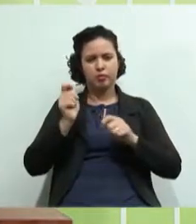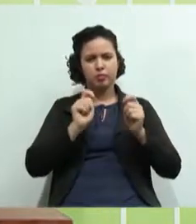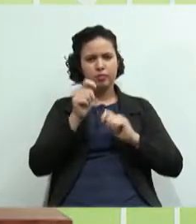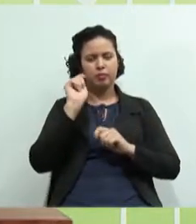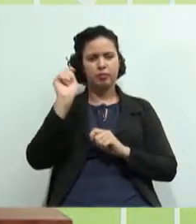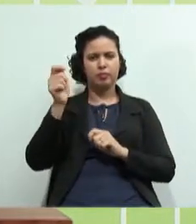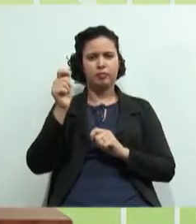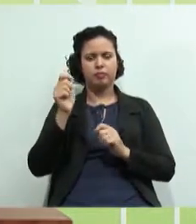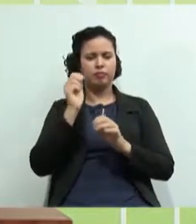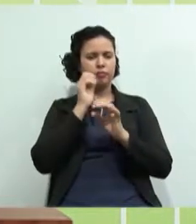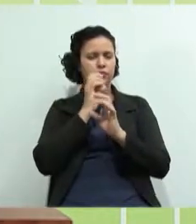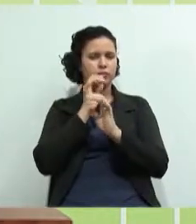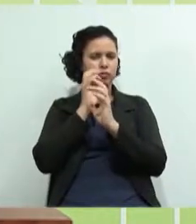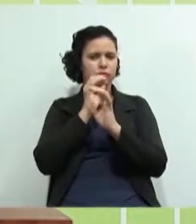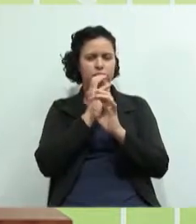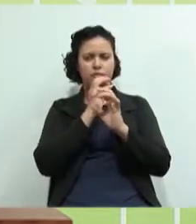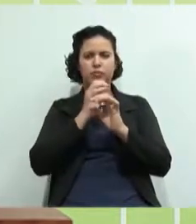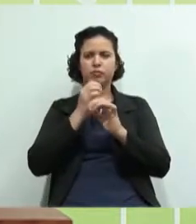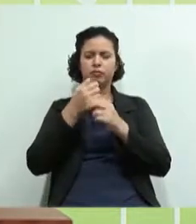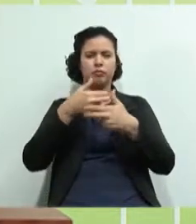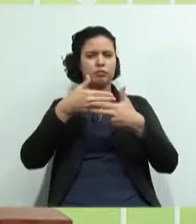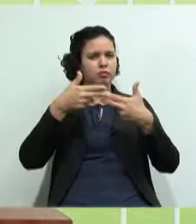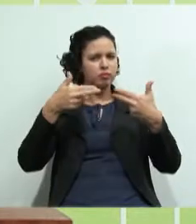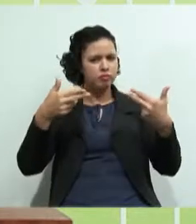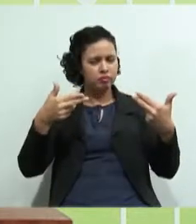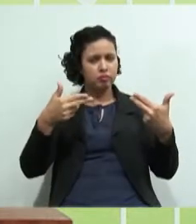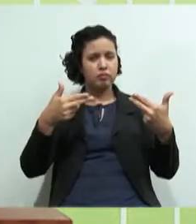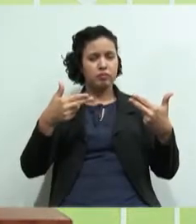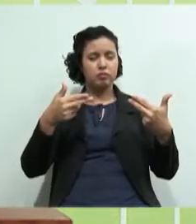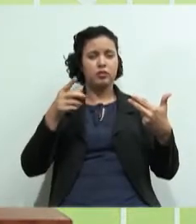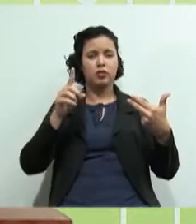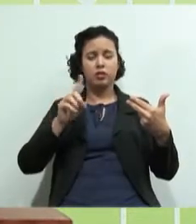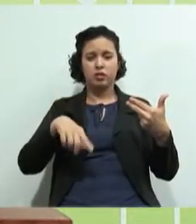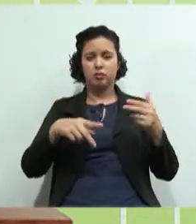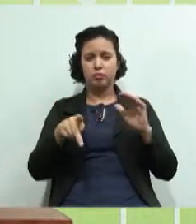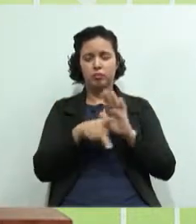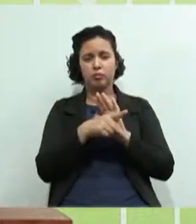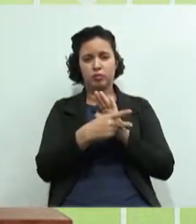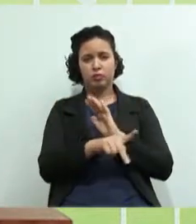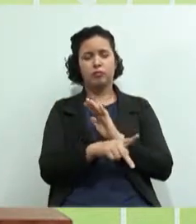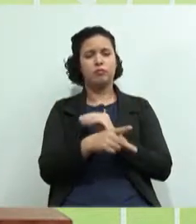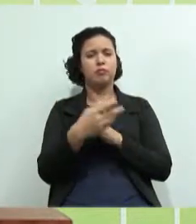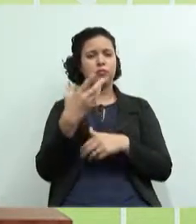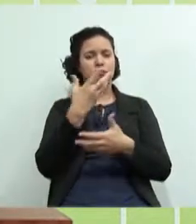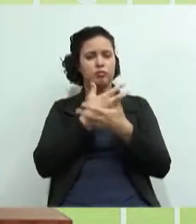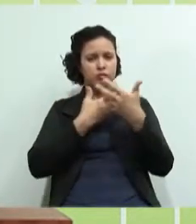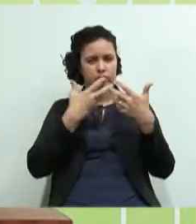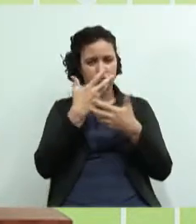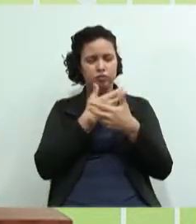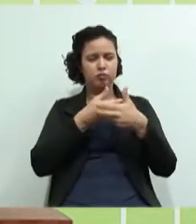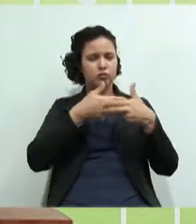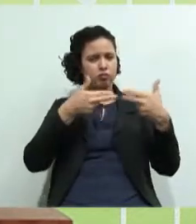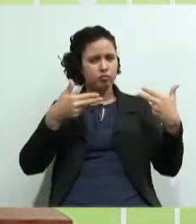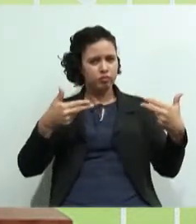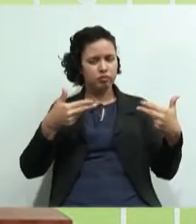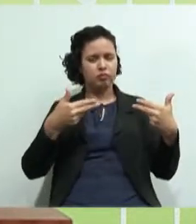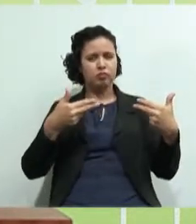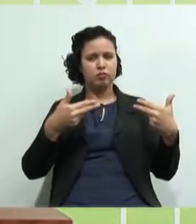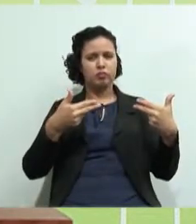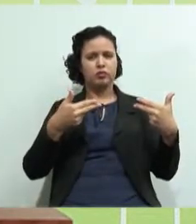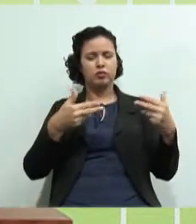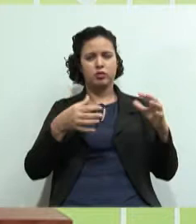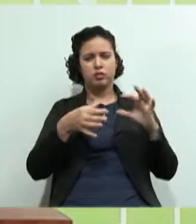uma flauta, você ouve vários instrumentos, um sax, um trombone, um saxofone, vários instrumentos tocando